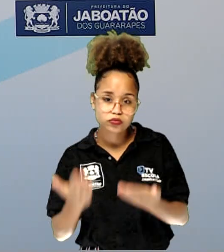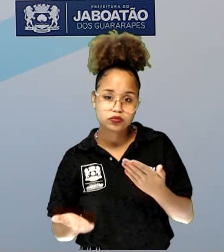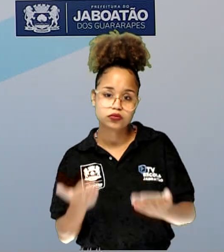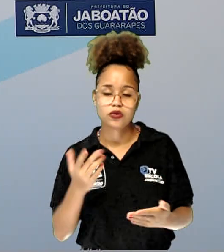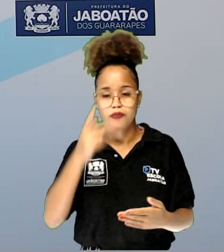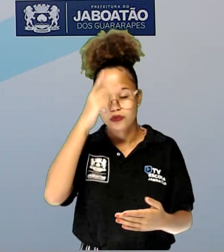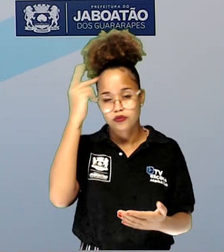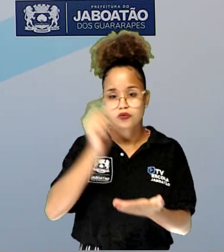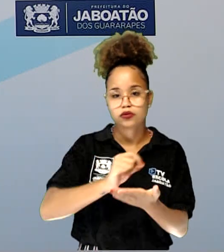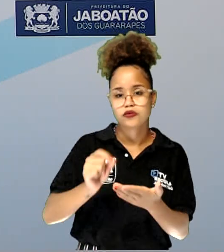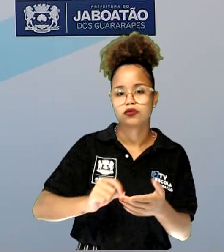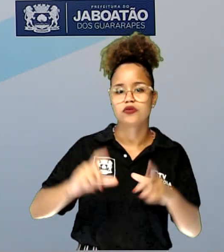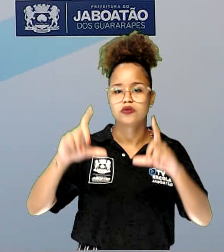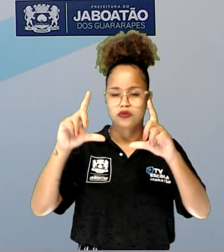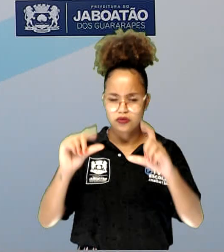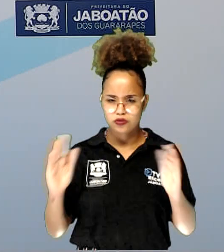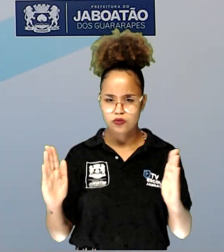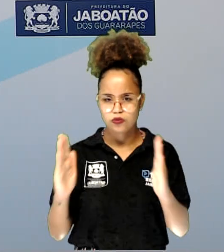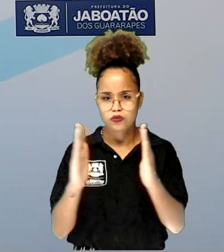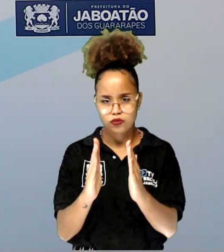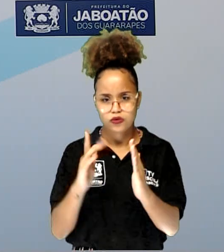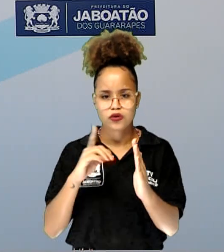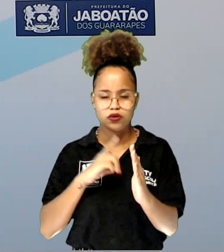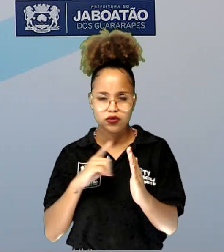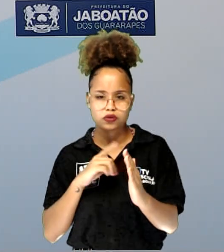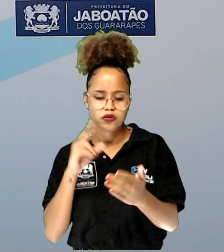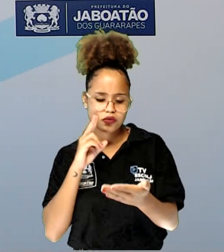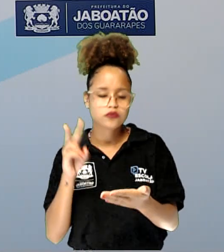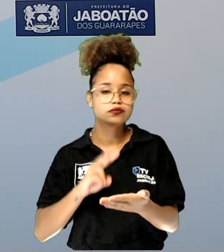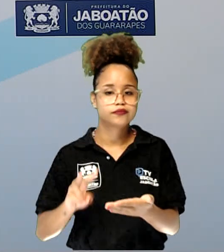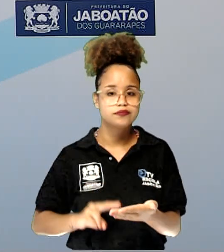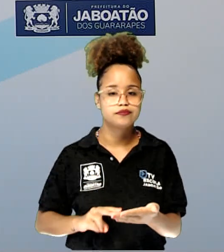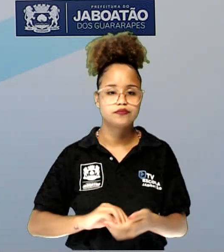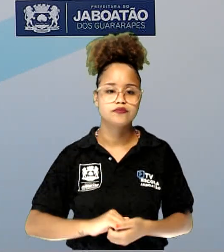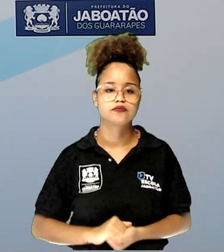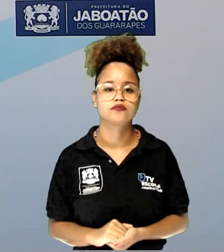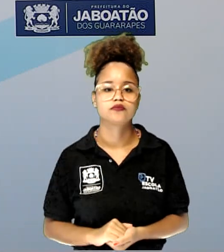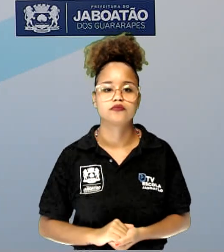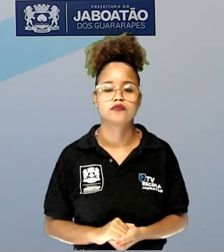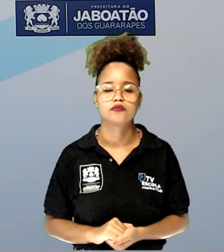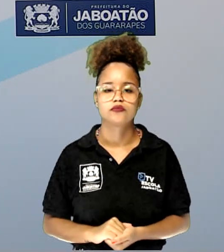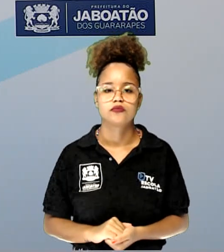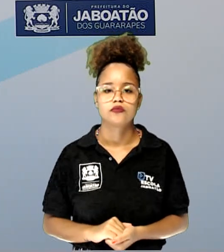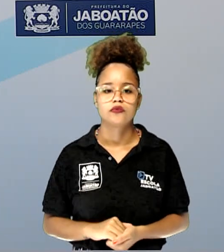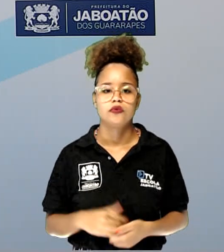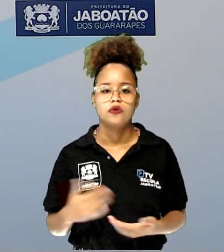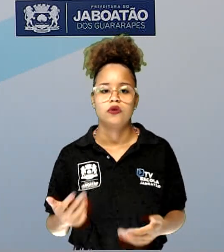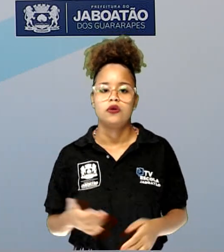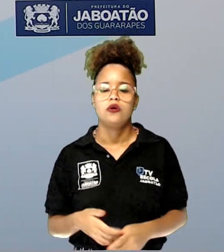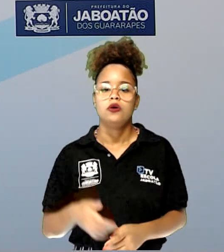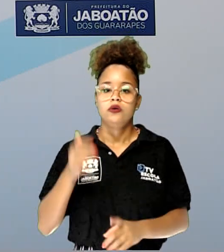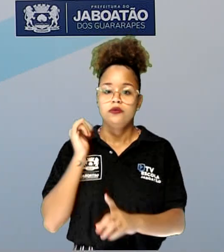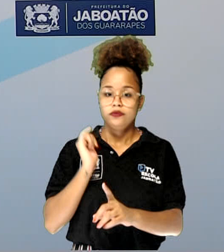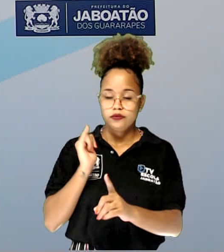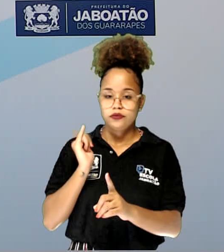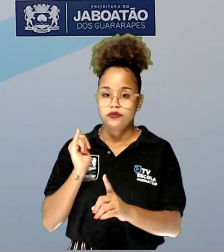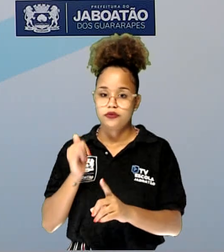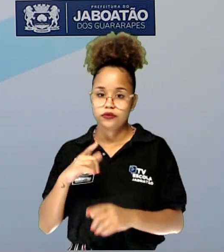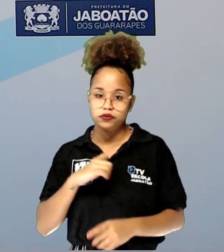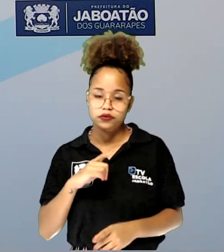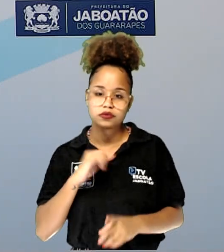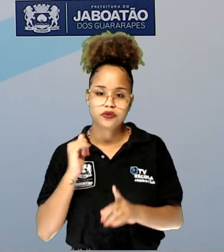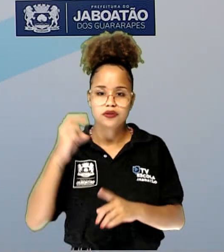curtos para que esteja uma dinâmica aí na leitura. Geralmente narrado em terceira pessoa.